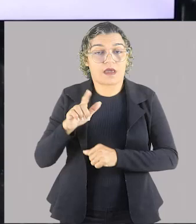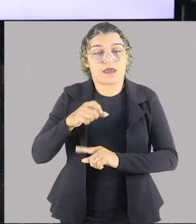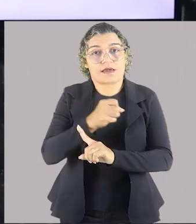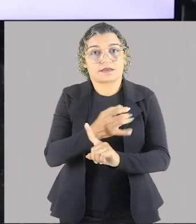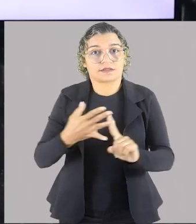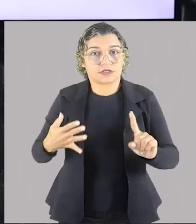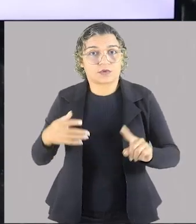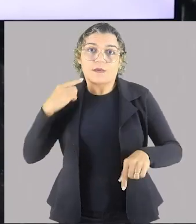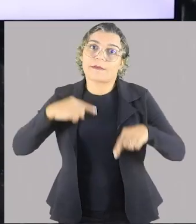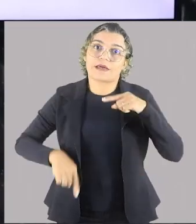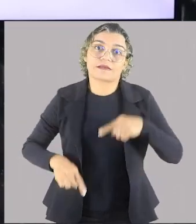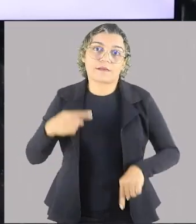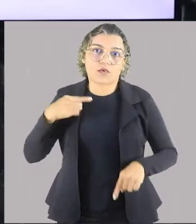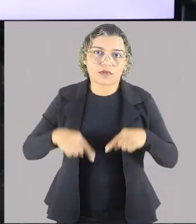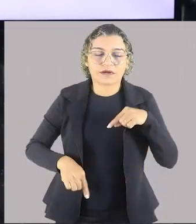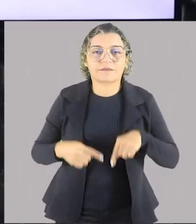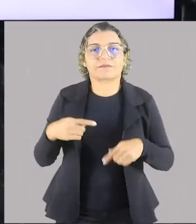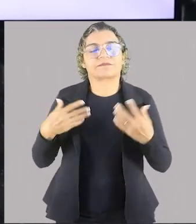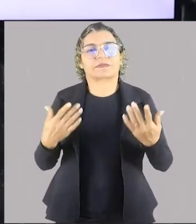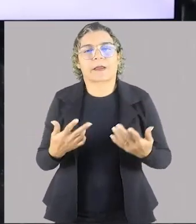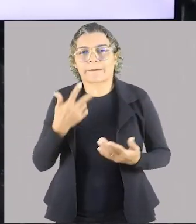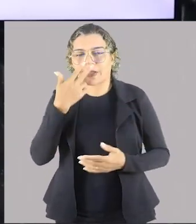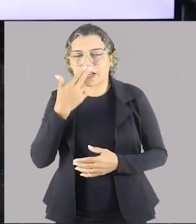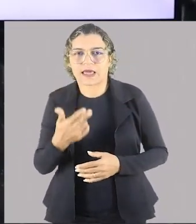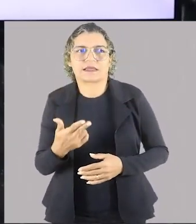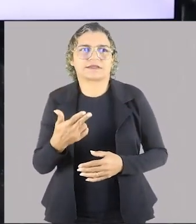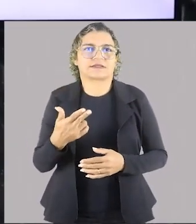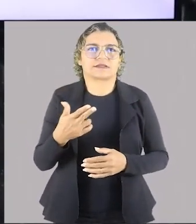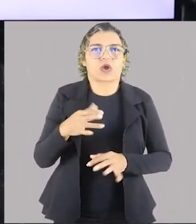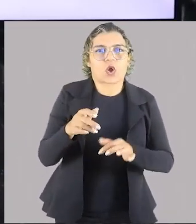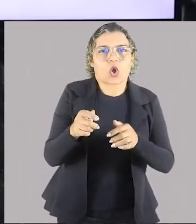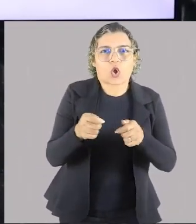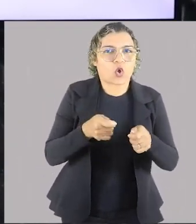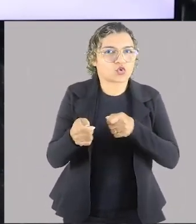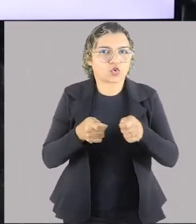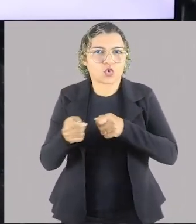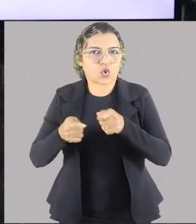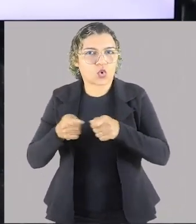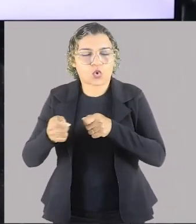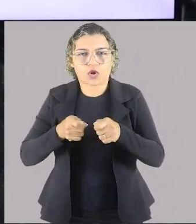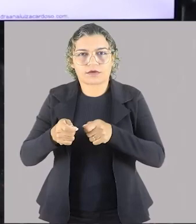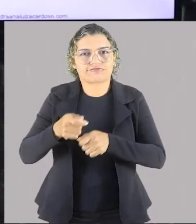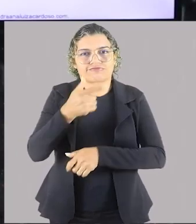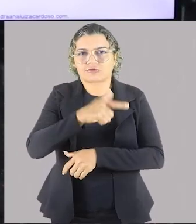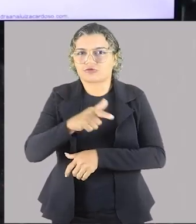metabólica, tá bom? Esse descontrole no metabolismo.